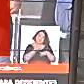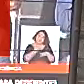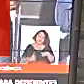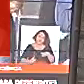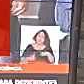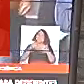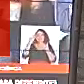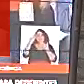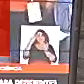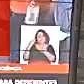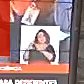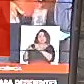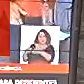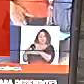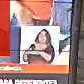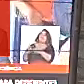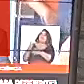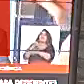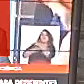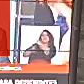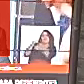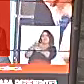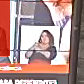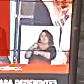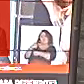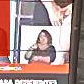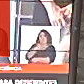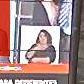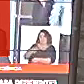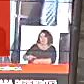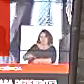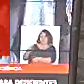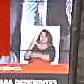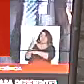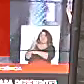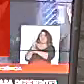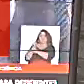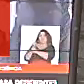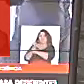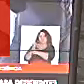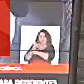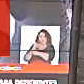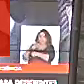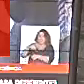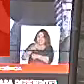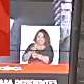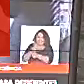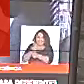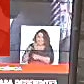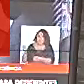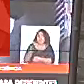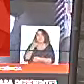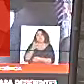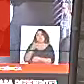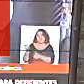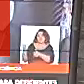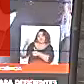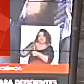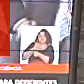passada eu fui presidente da comissão, fiquei 4 anos como presidente da comissão, nesse ano nosso querido deputado doutor Maurício assumiu